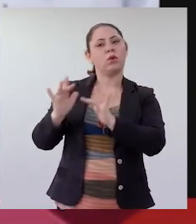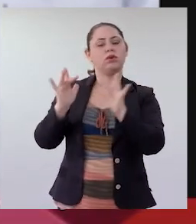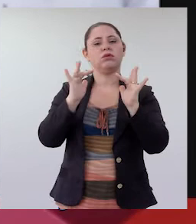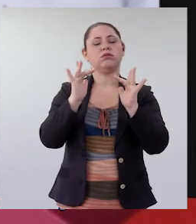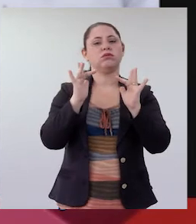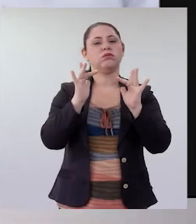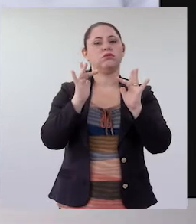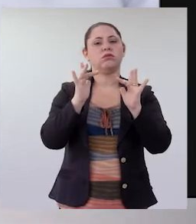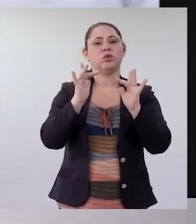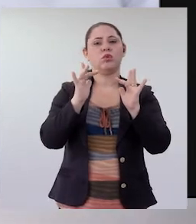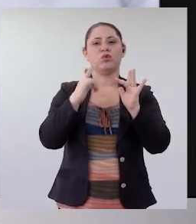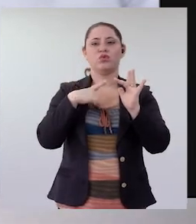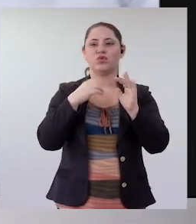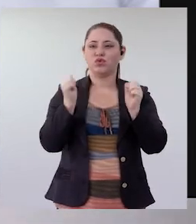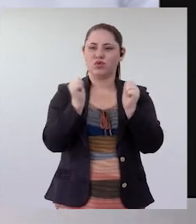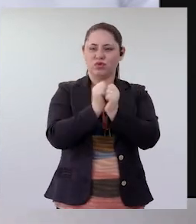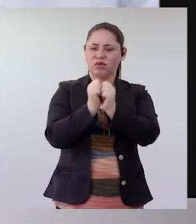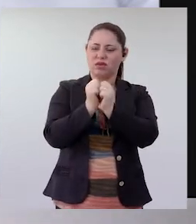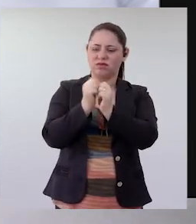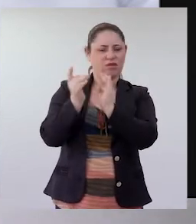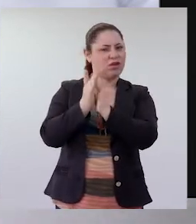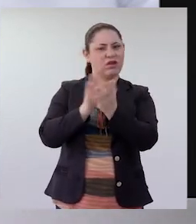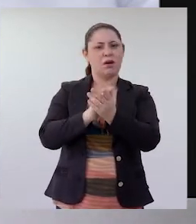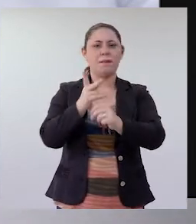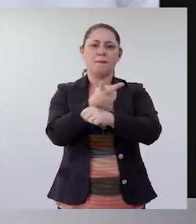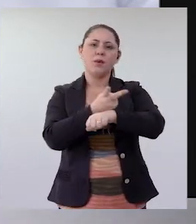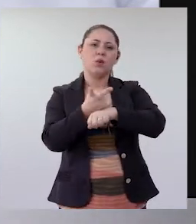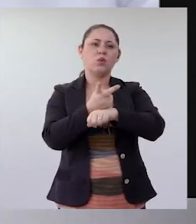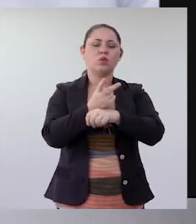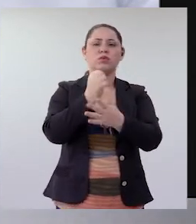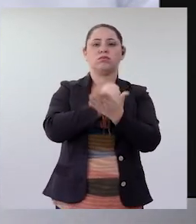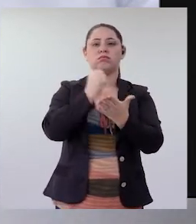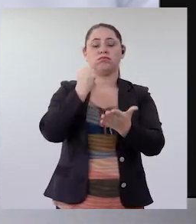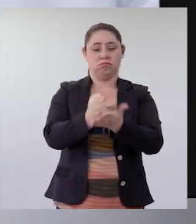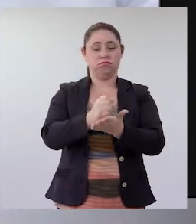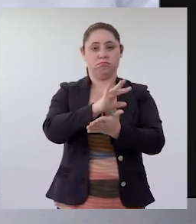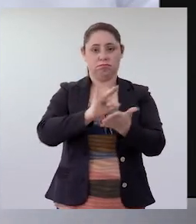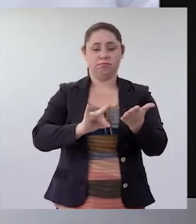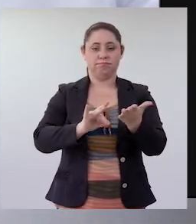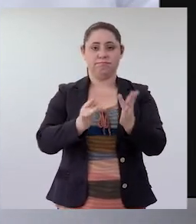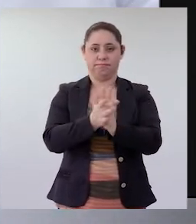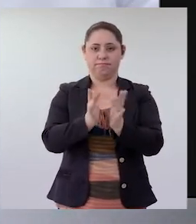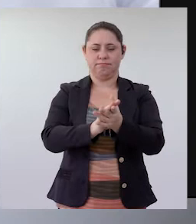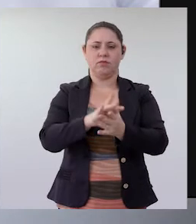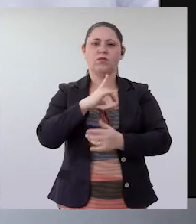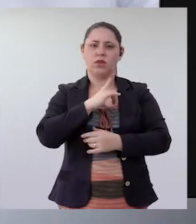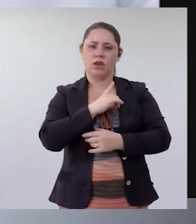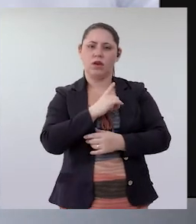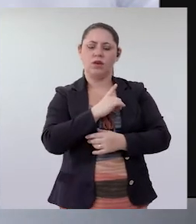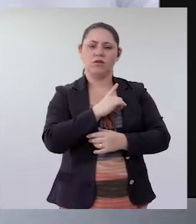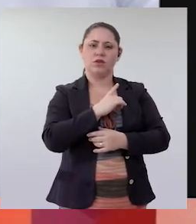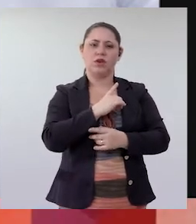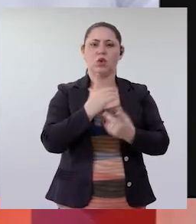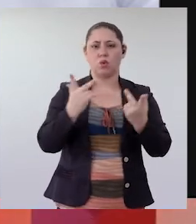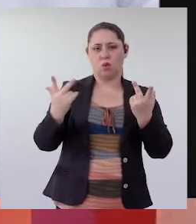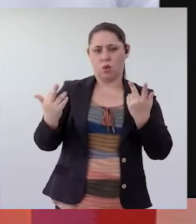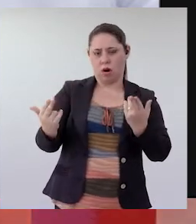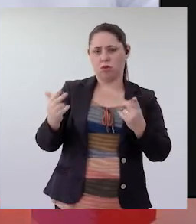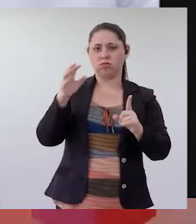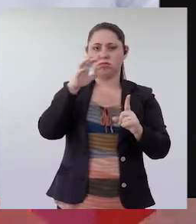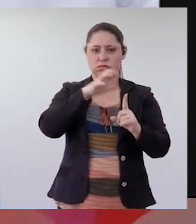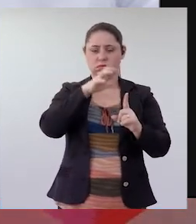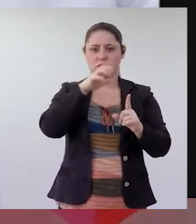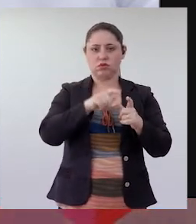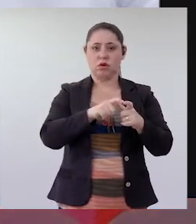uma namorada, já que eu tô com você, vai você mesmo e vai procurar um cartório para o casamento? Será que a gente teve esse mesmo efeito